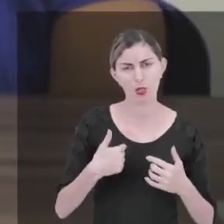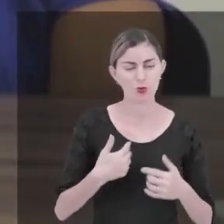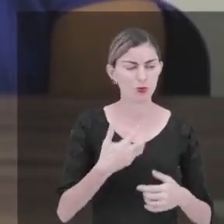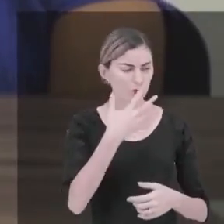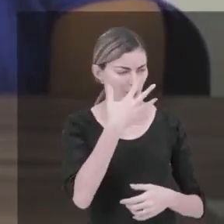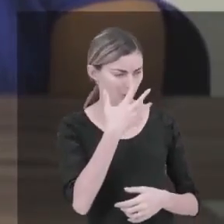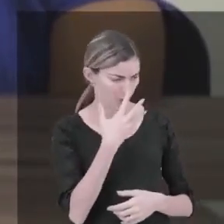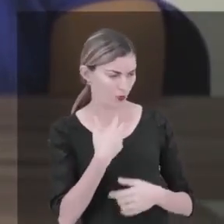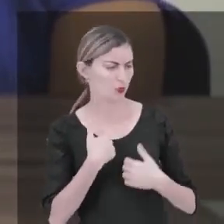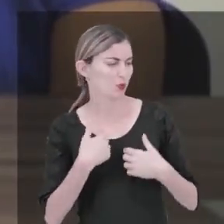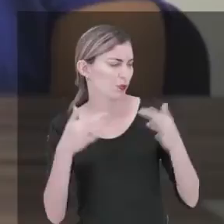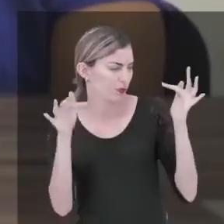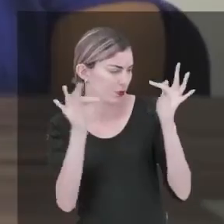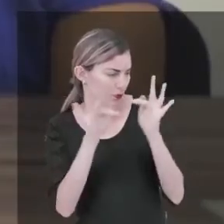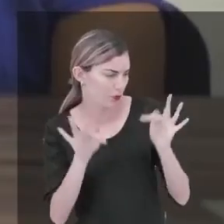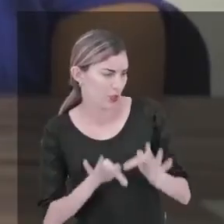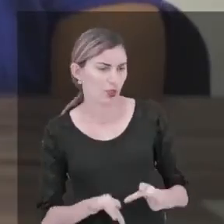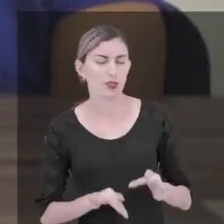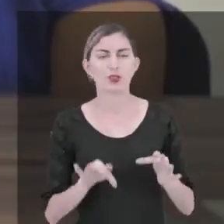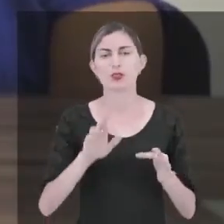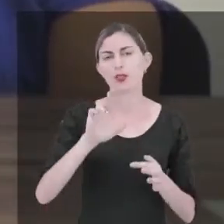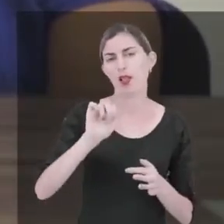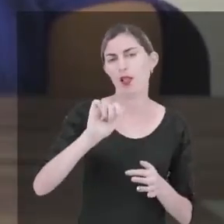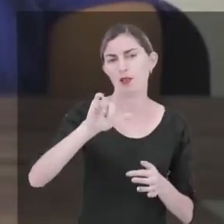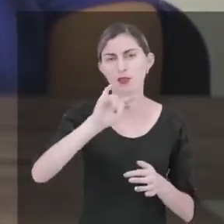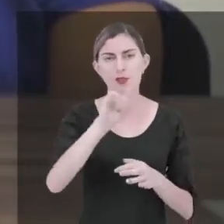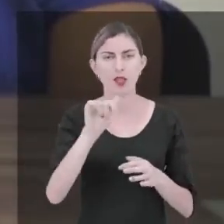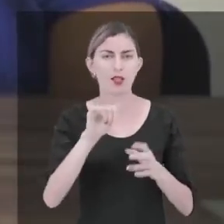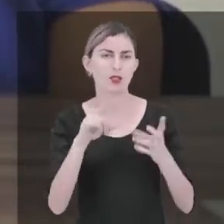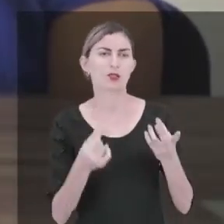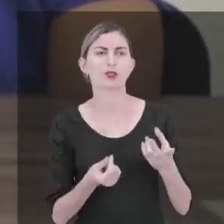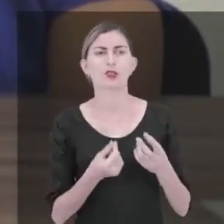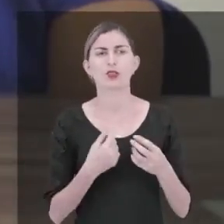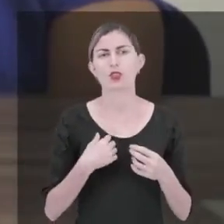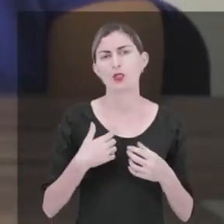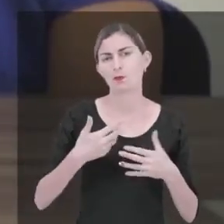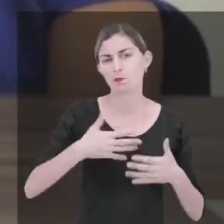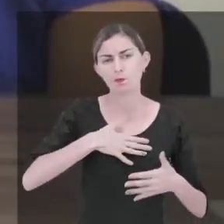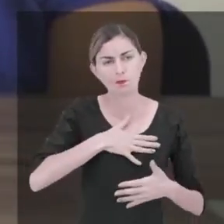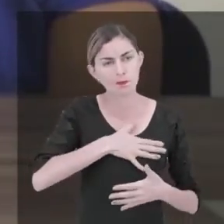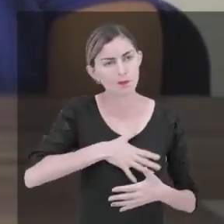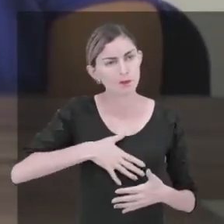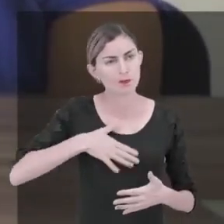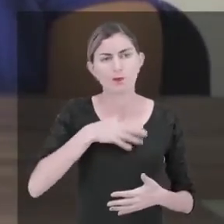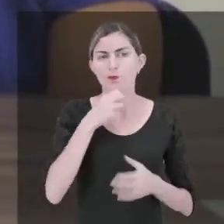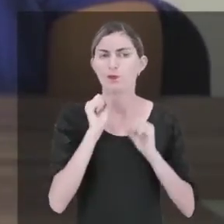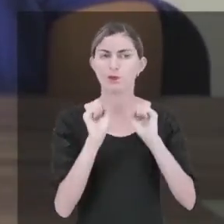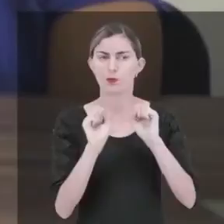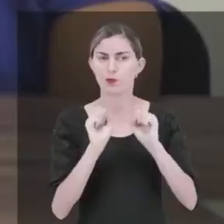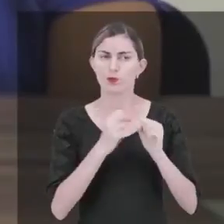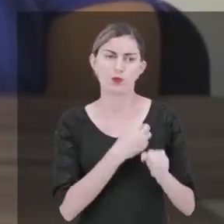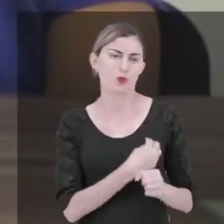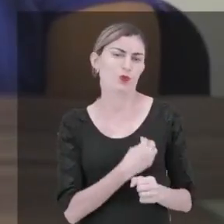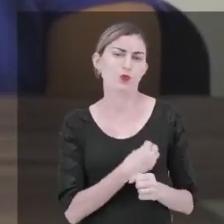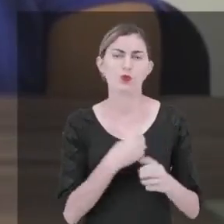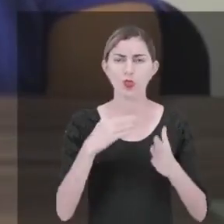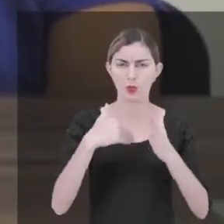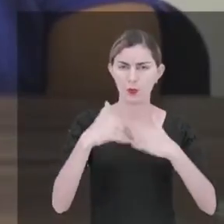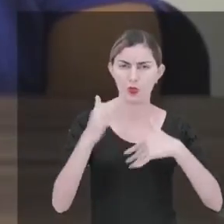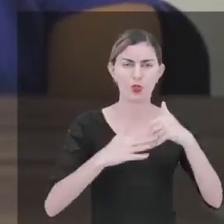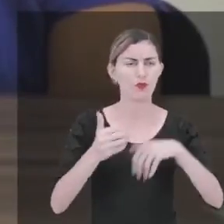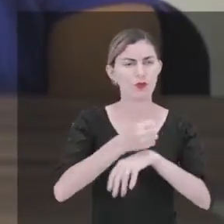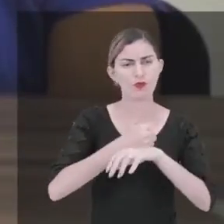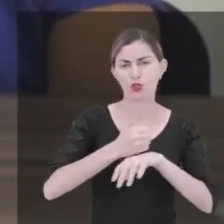Olha, eu estou super feliz, super realizada. É muito gratificante poder conviver com